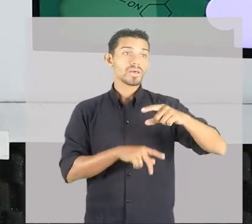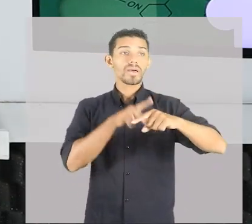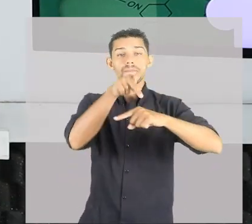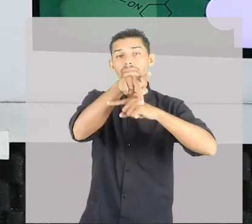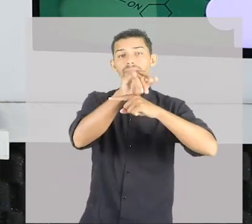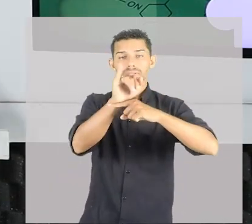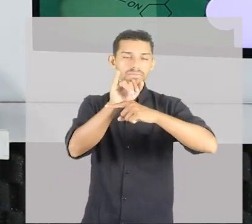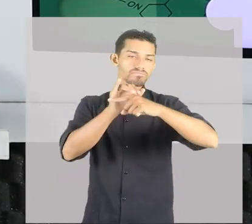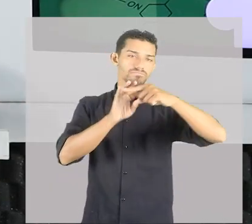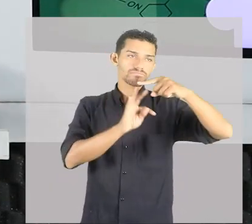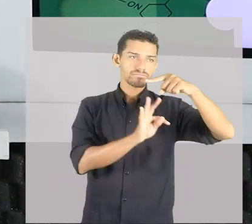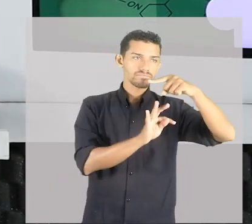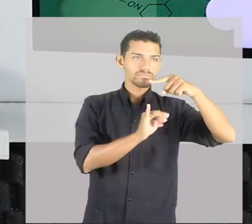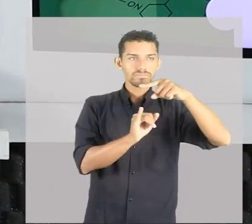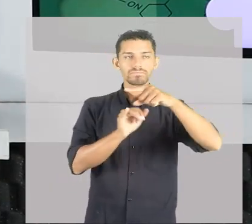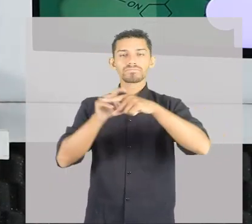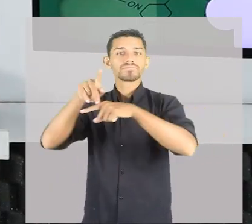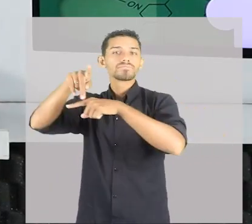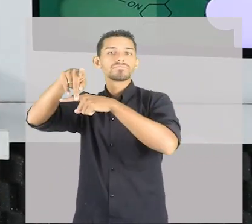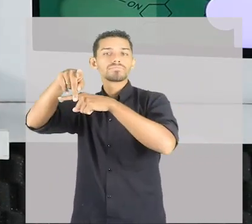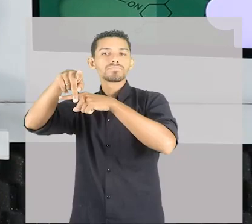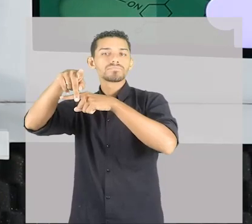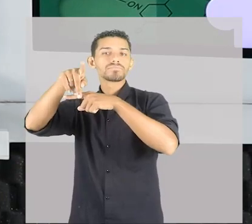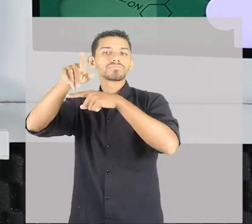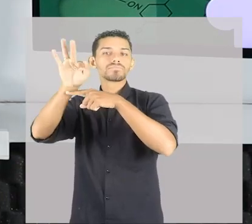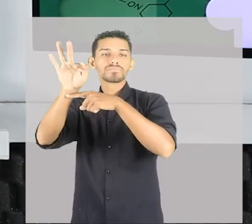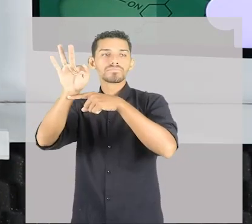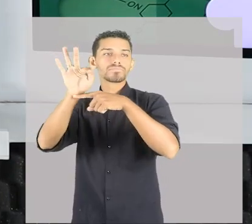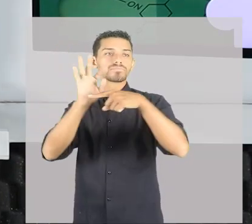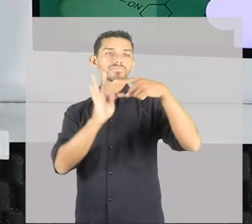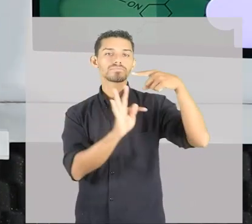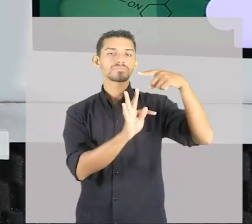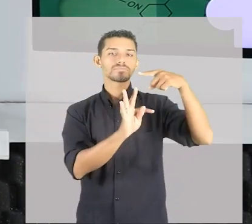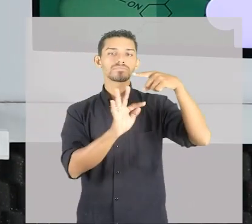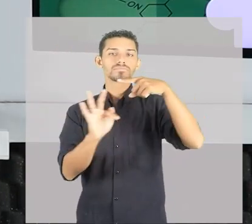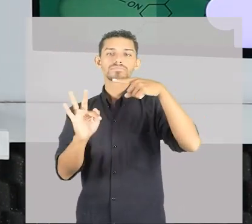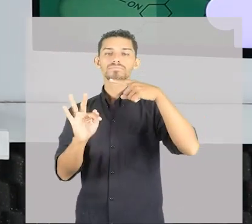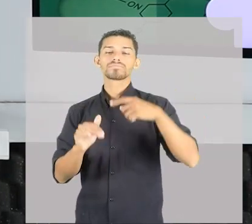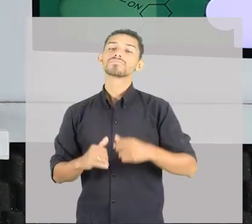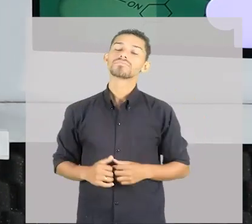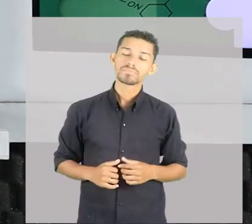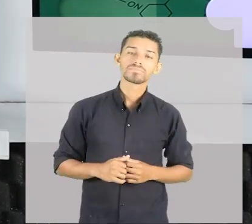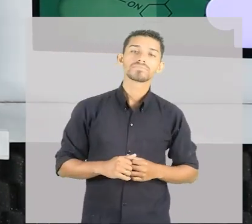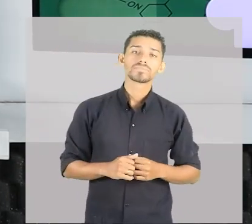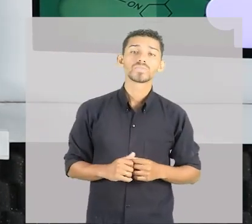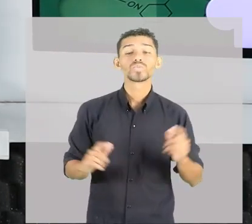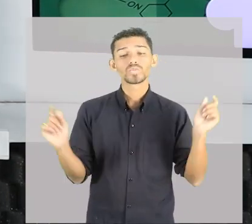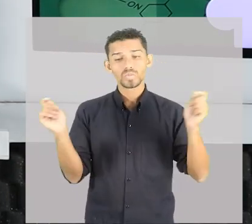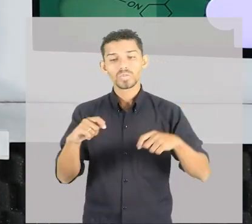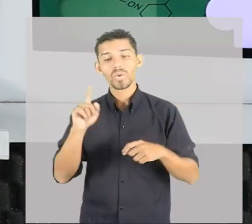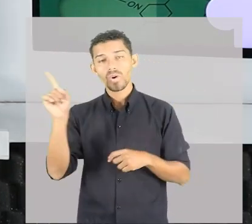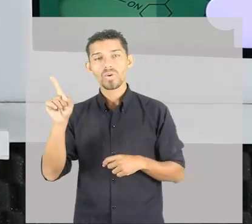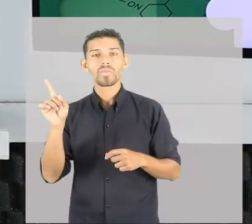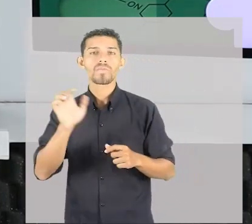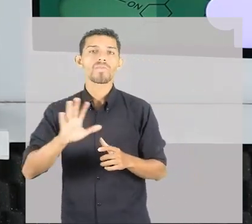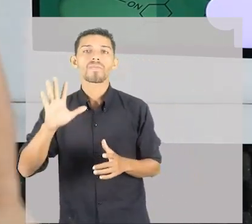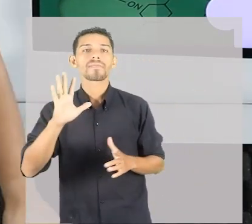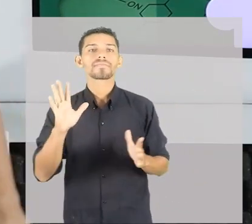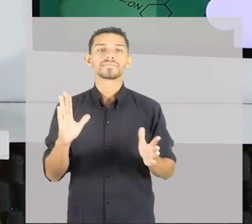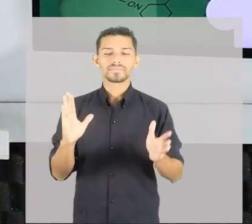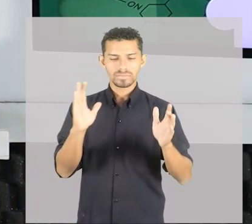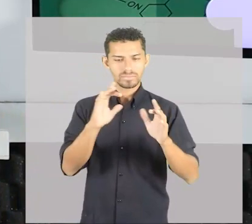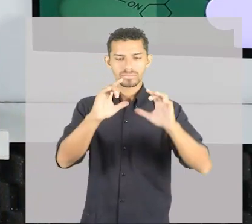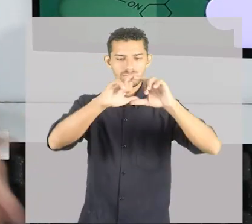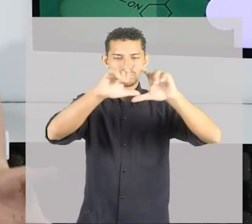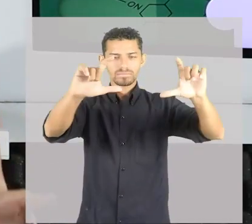pegar e qualquer questão que ele mudar falar em qualquer transformação É só você ir lá na equação geral e tirar começa logo bota na equação